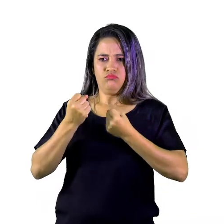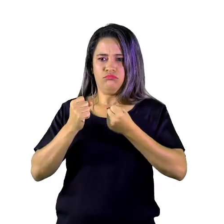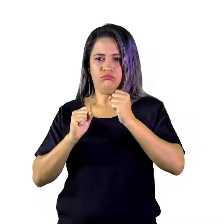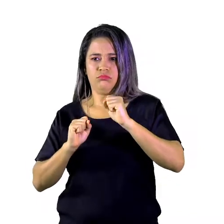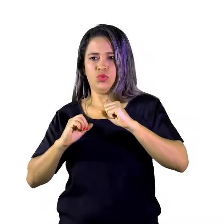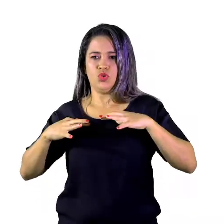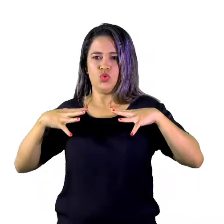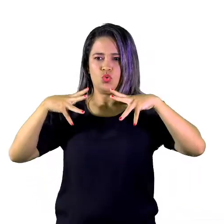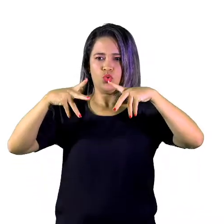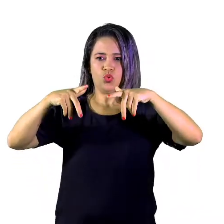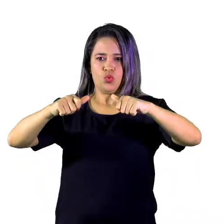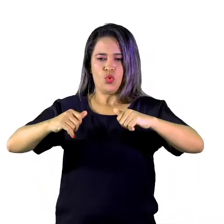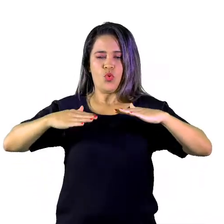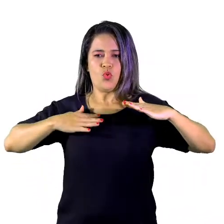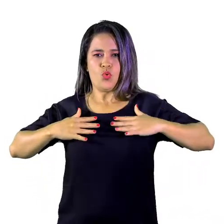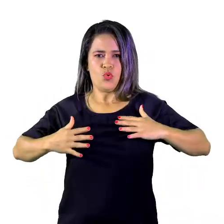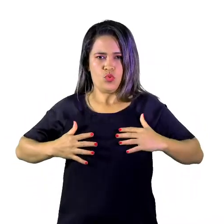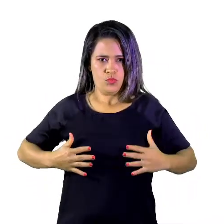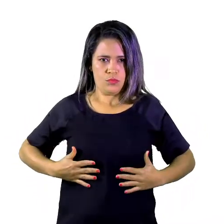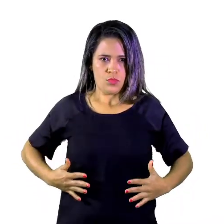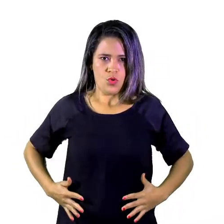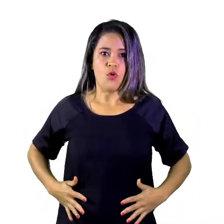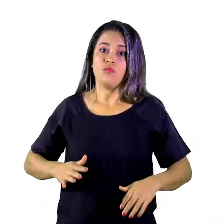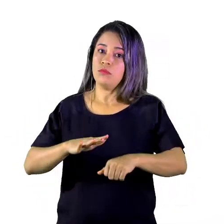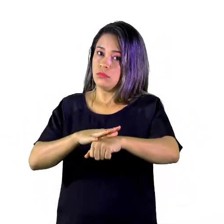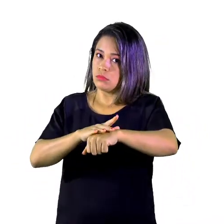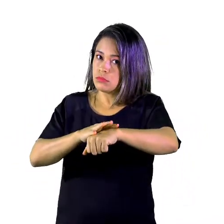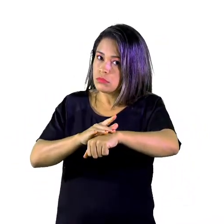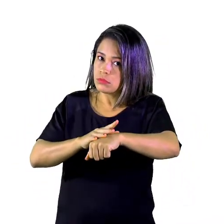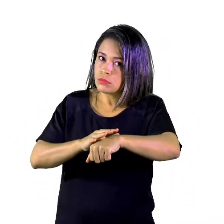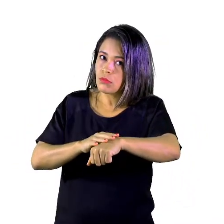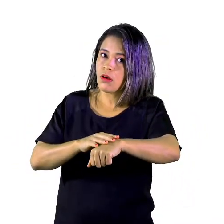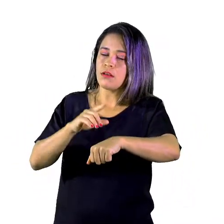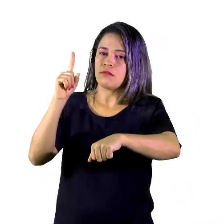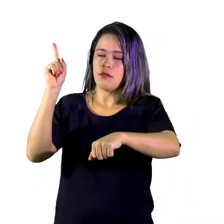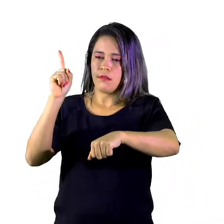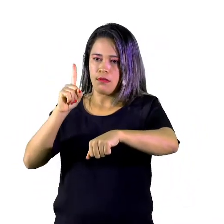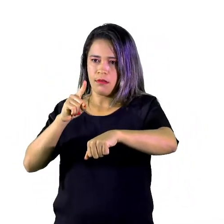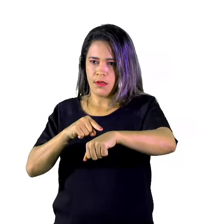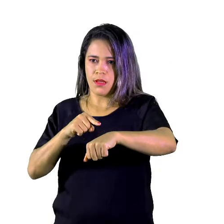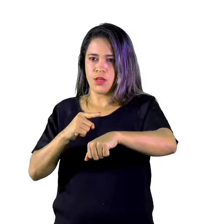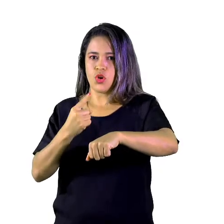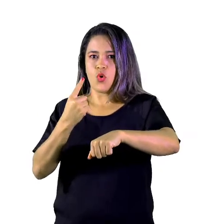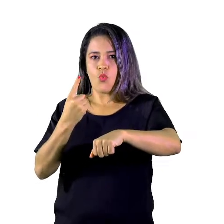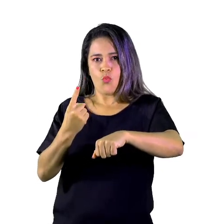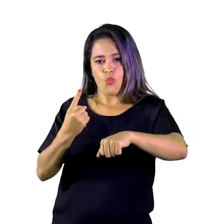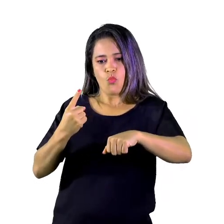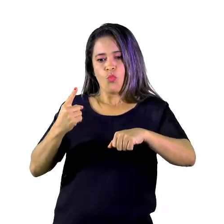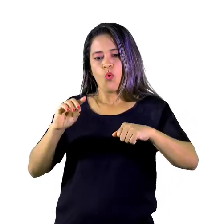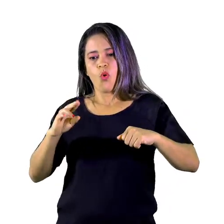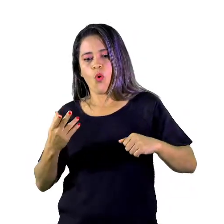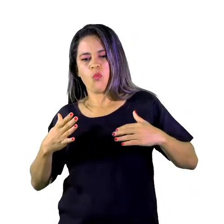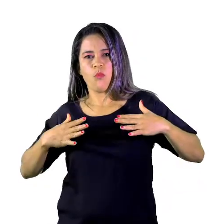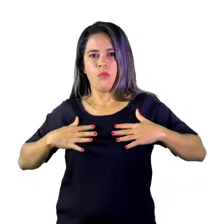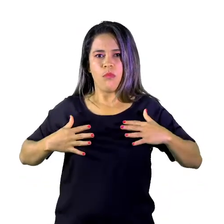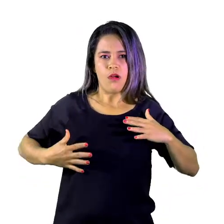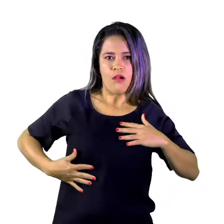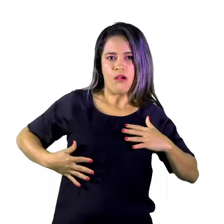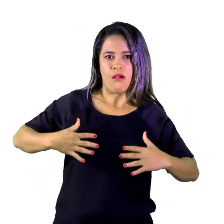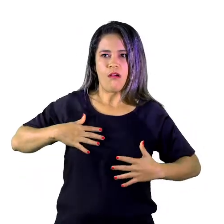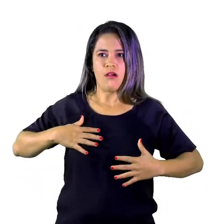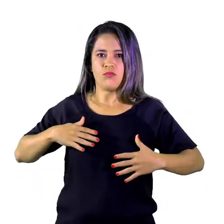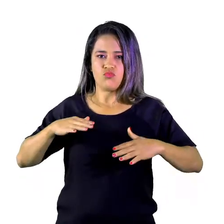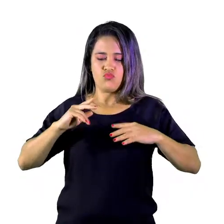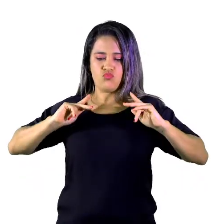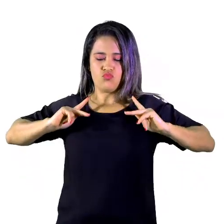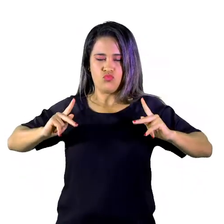todos os sistemas corpóreos, doença é um estado em que uma ou mais funções normais do corpo